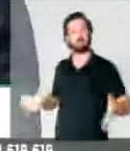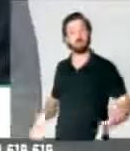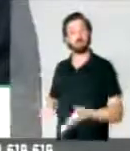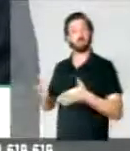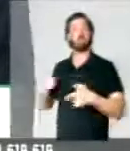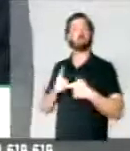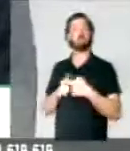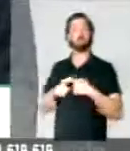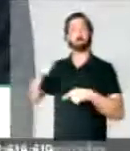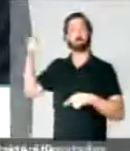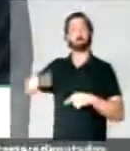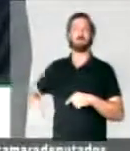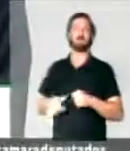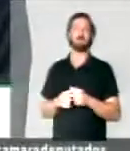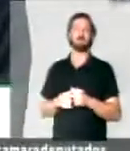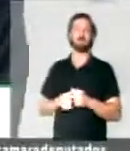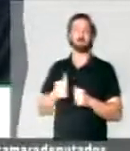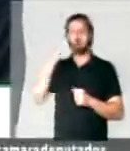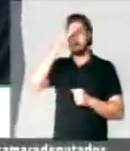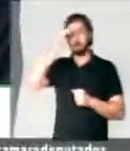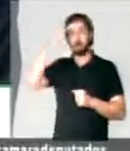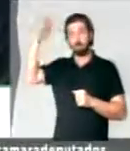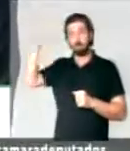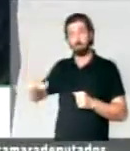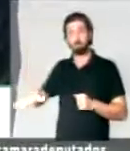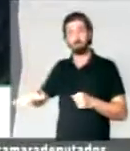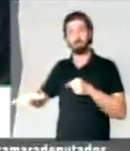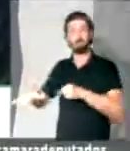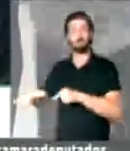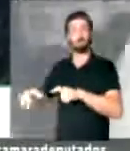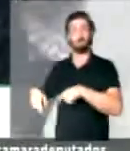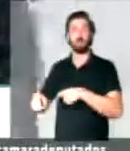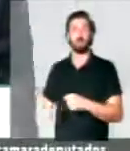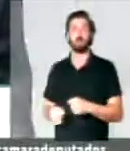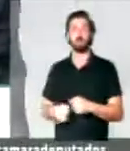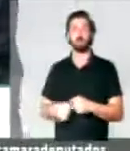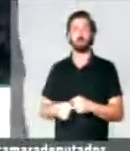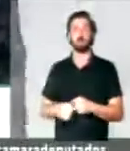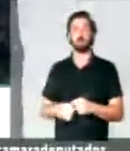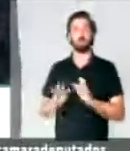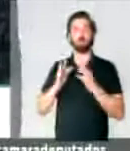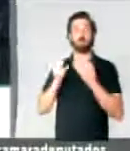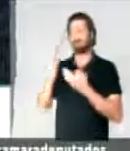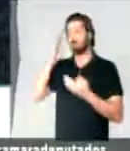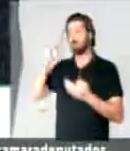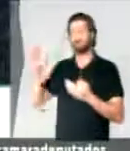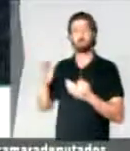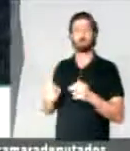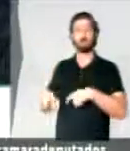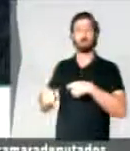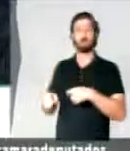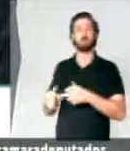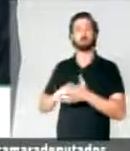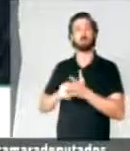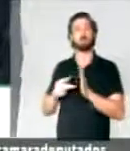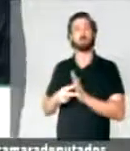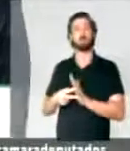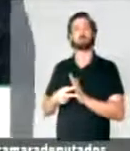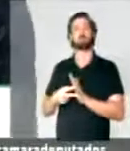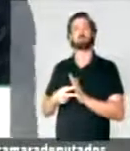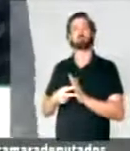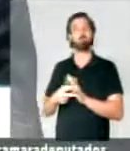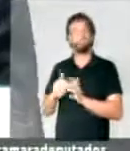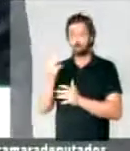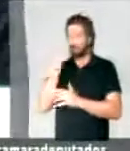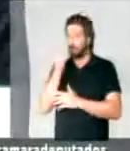que cada vez mais o homem fique no campo, e a agricultura familiar, acima de tudo, representa